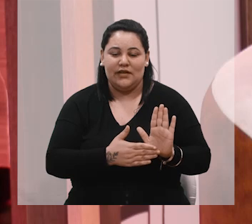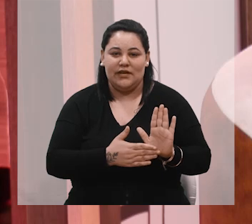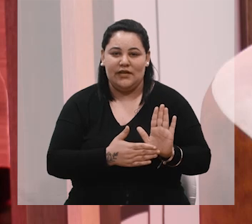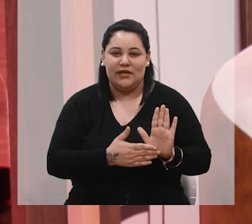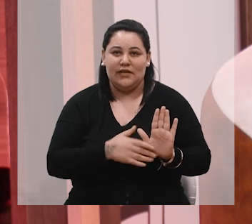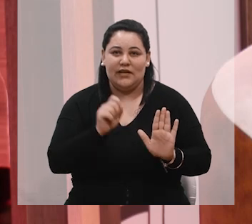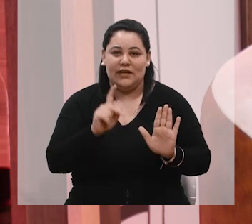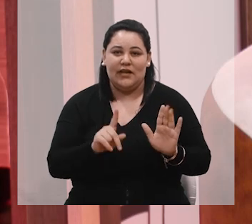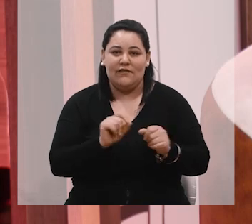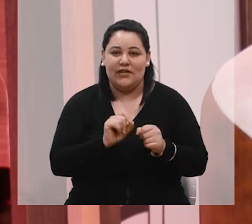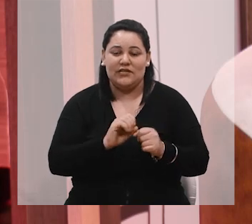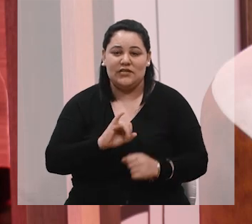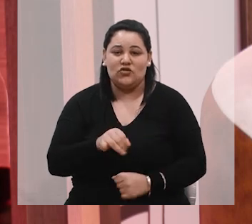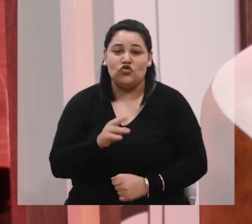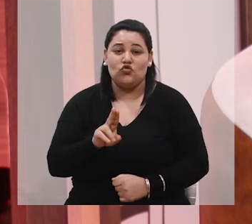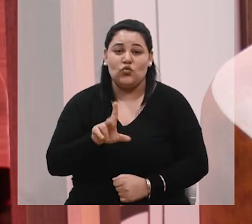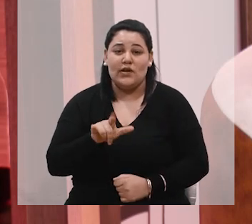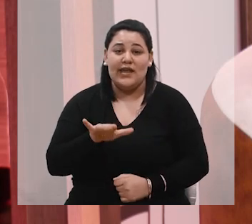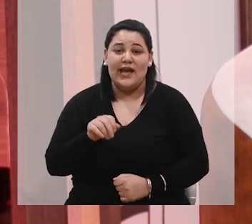Estevo. Isso.